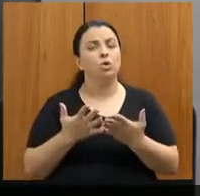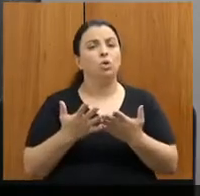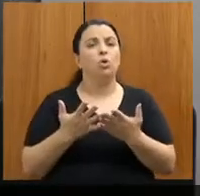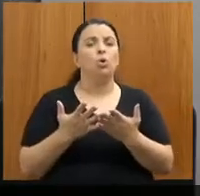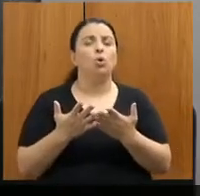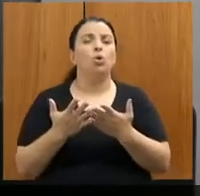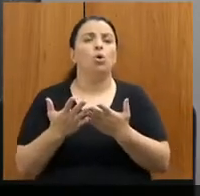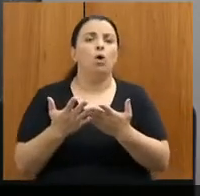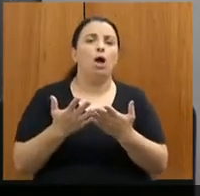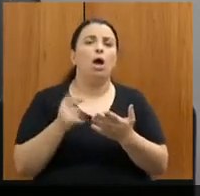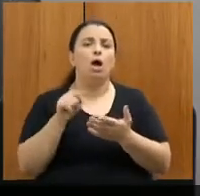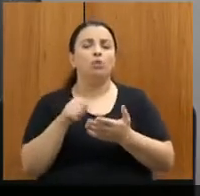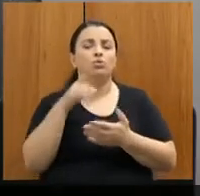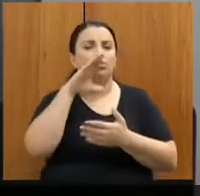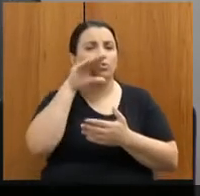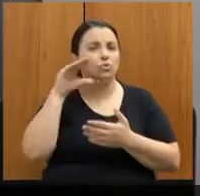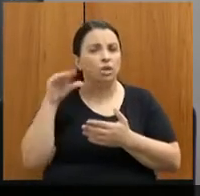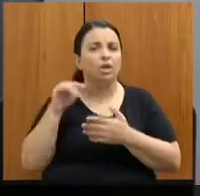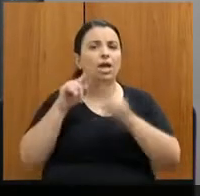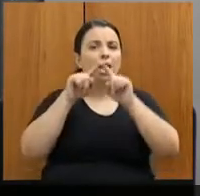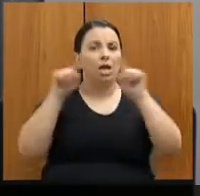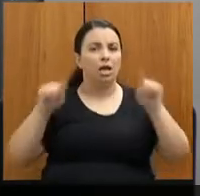que é